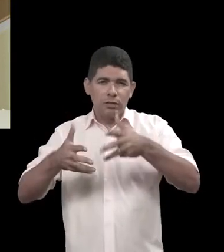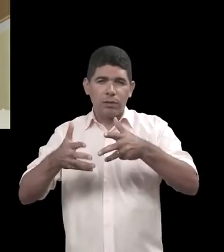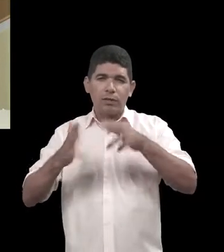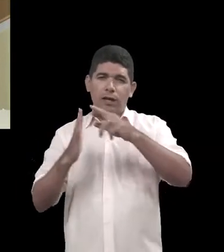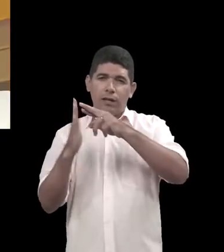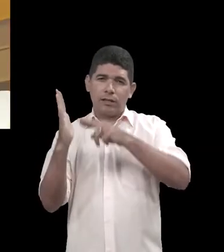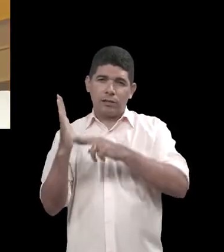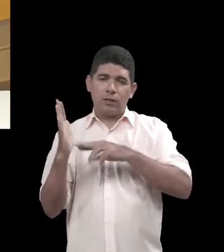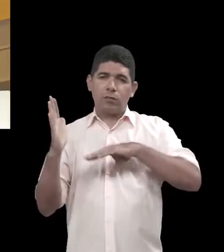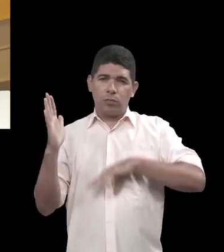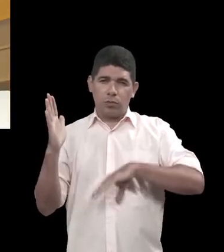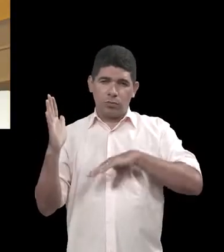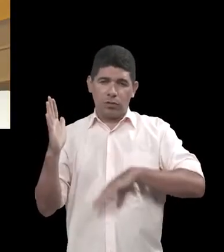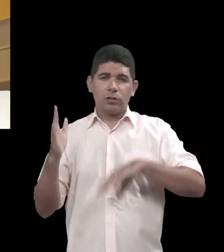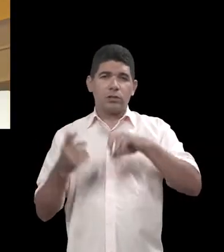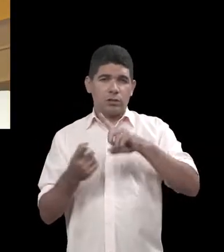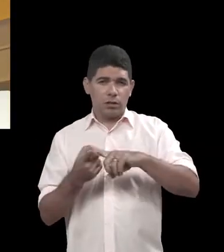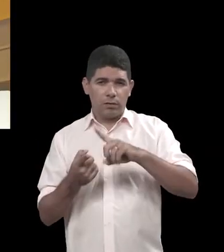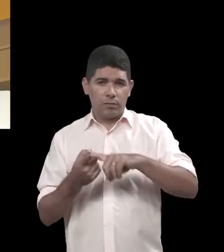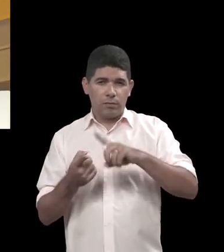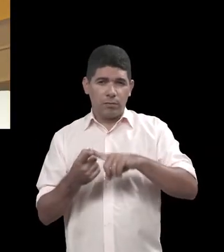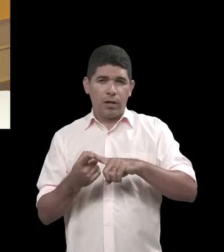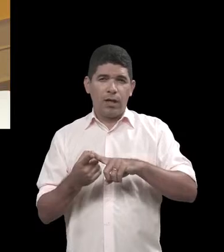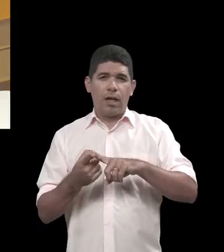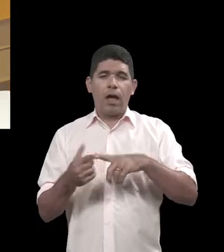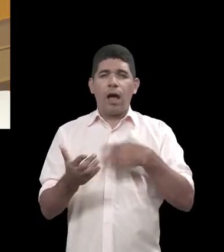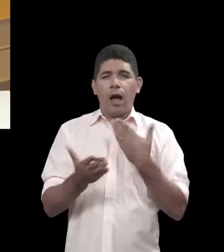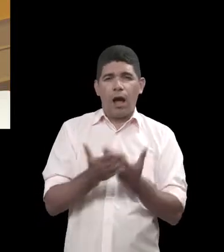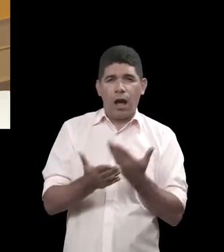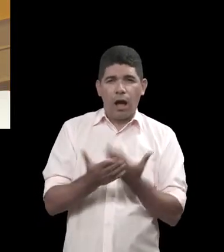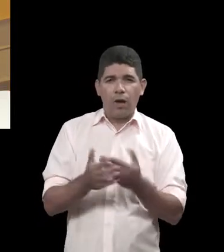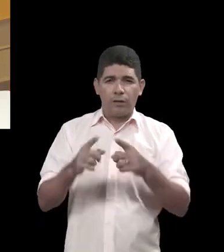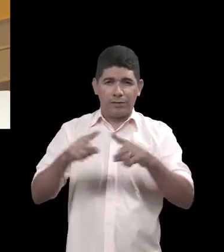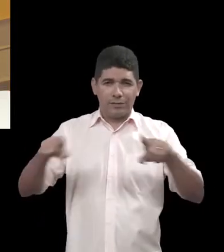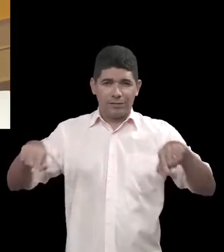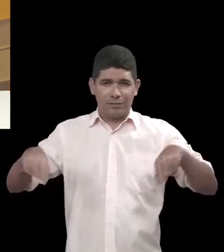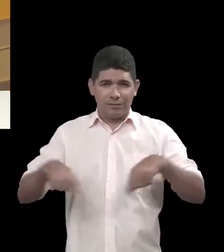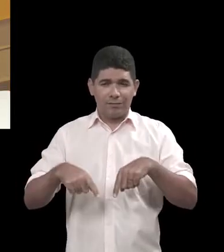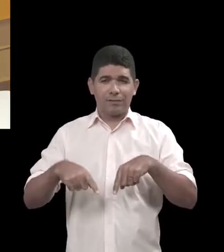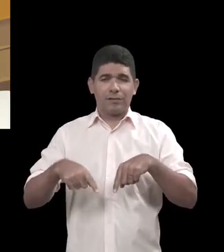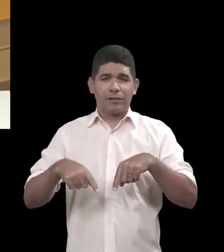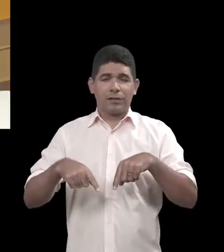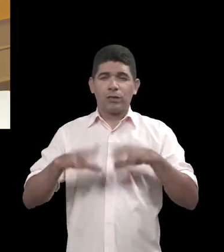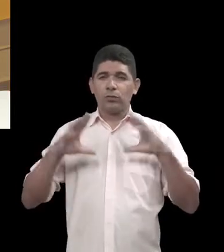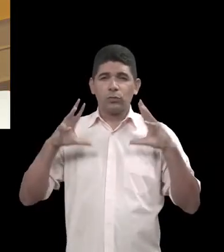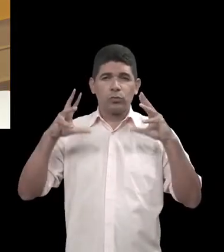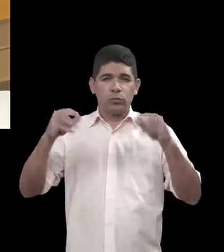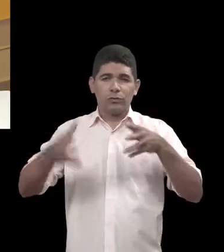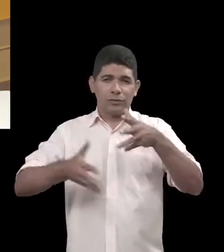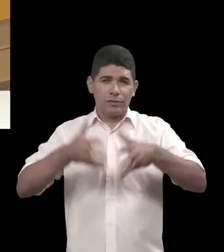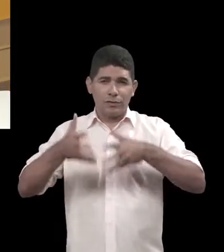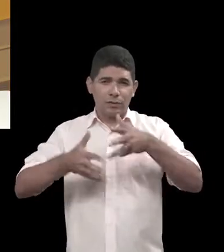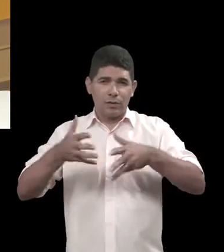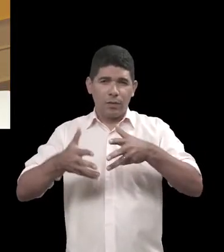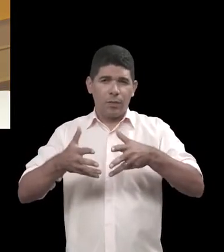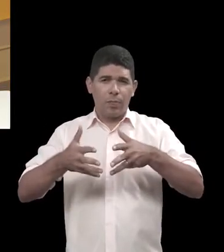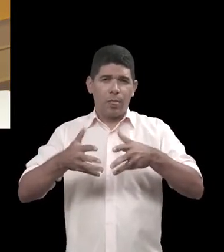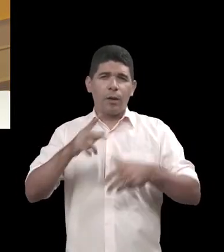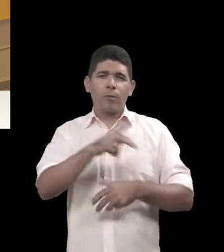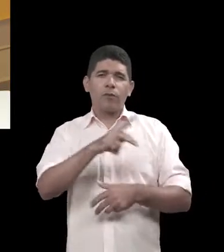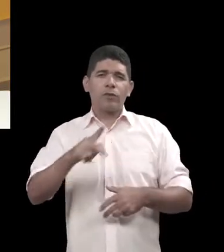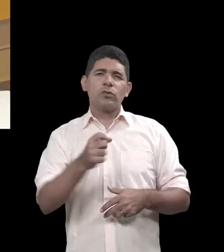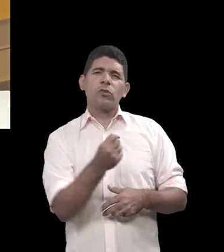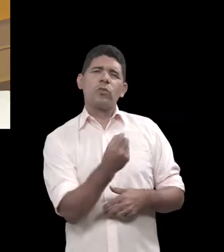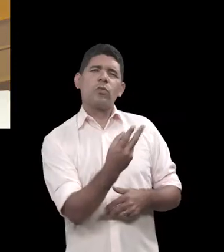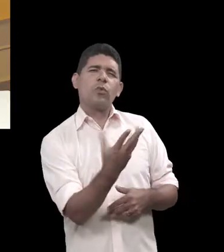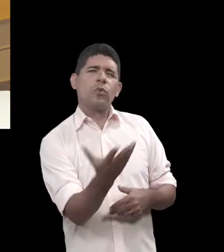Bastante interessante. Tem uma ideia de quantos professores existem? Atualmente... São todos do curso de letras, língua portuguesas, que tem